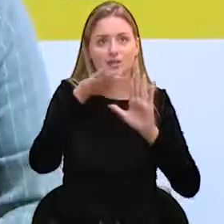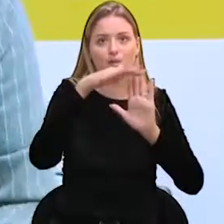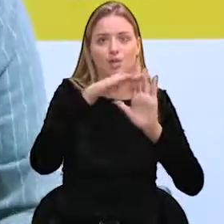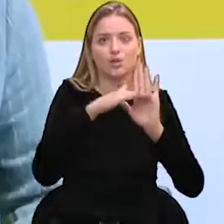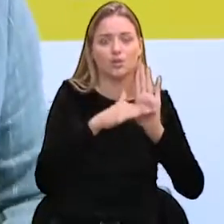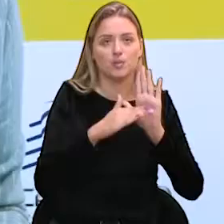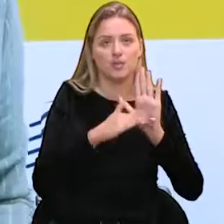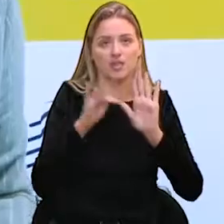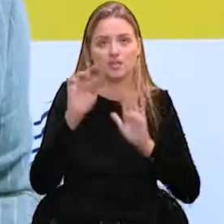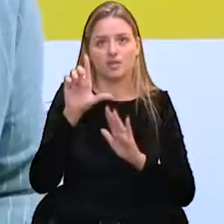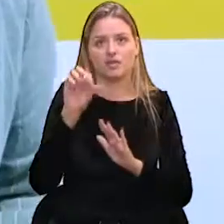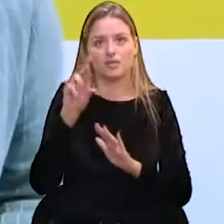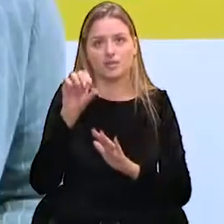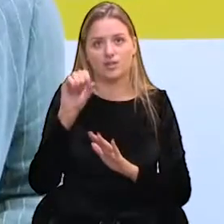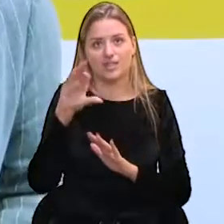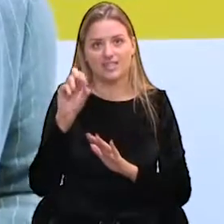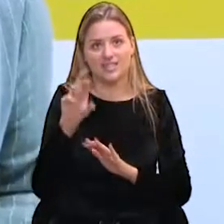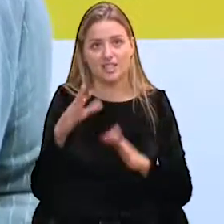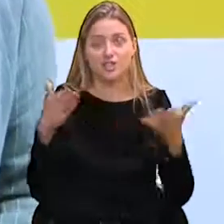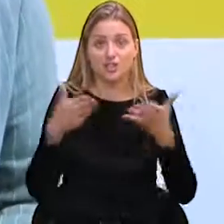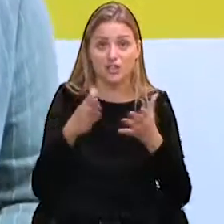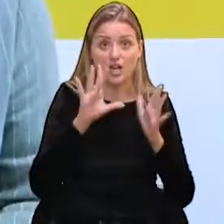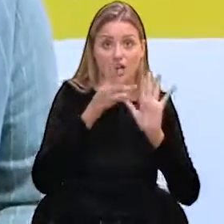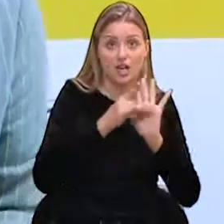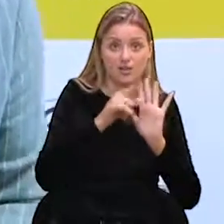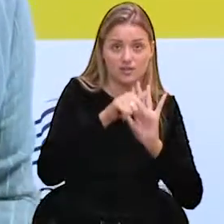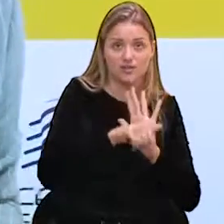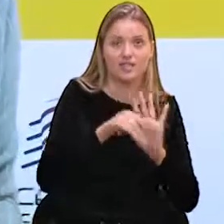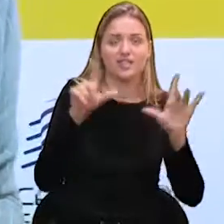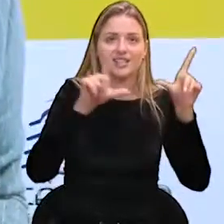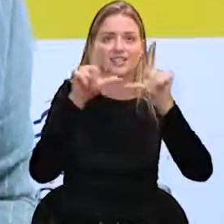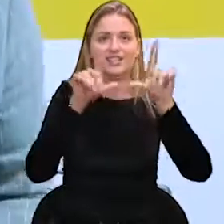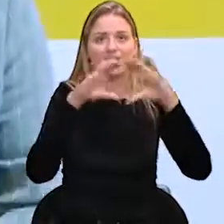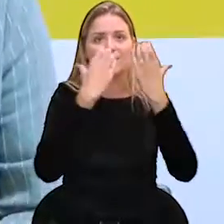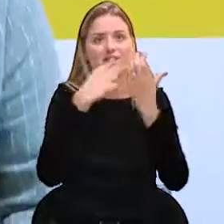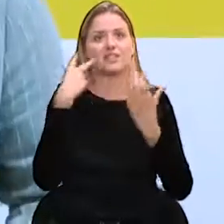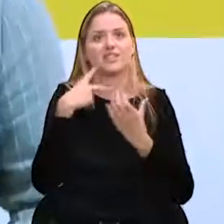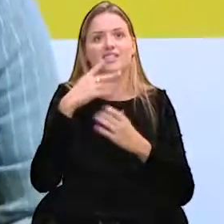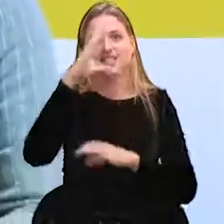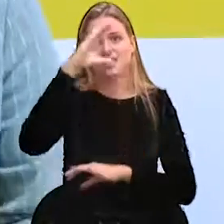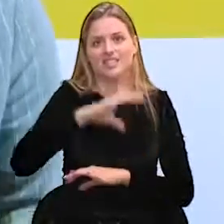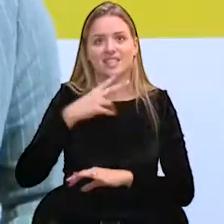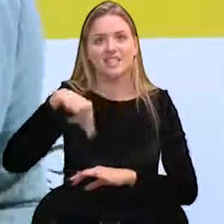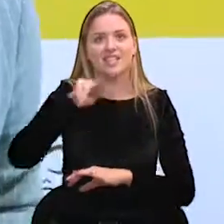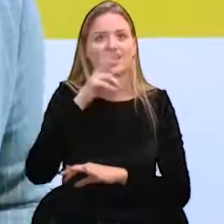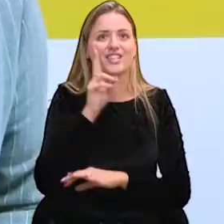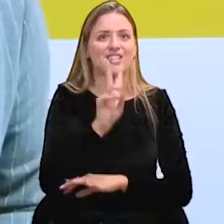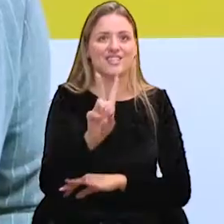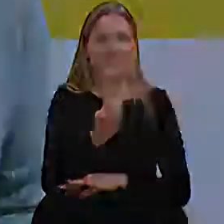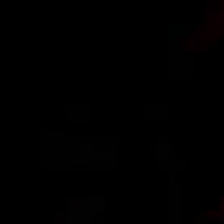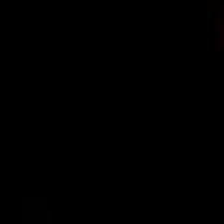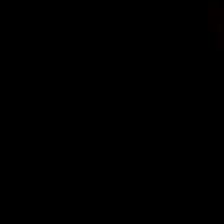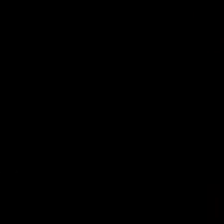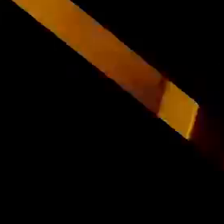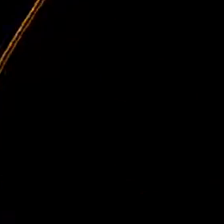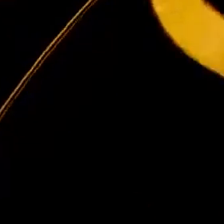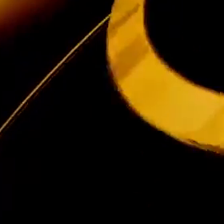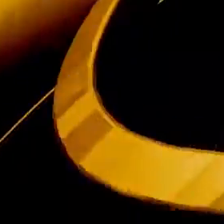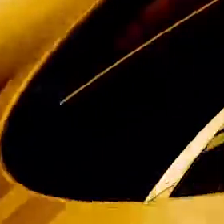essa exposição já está instalada aqui na Câmara de Vereadores. TV Câmara Caxias, Cidadania, que a gente vê.